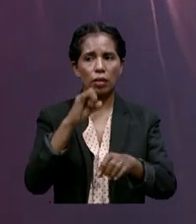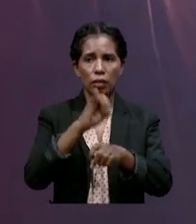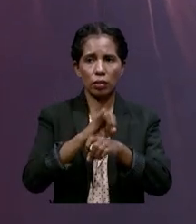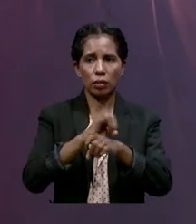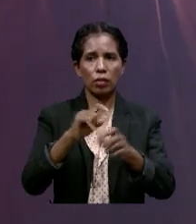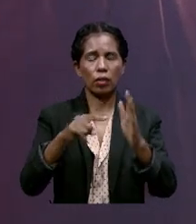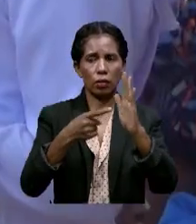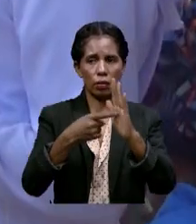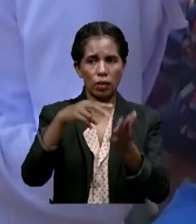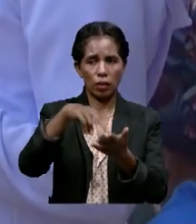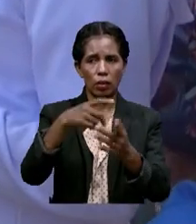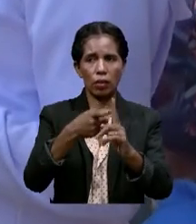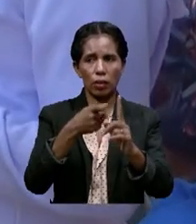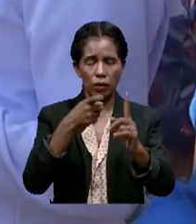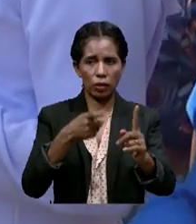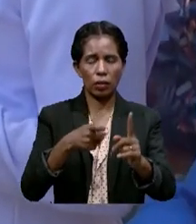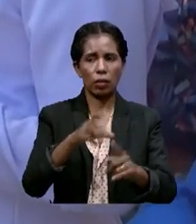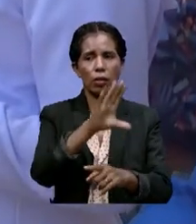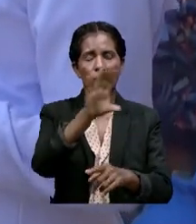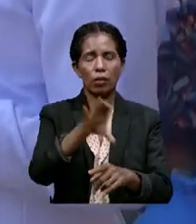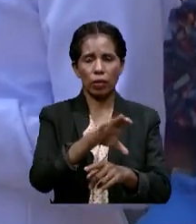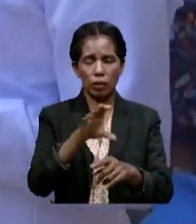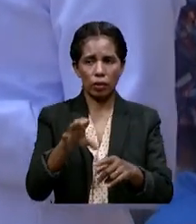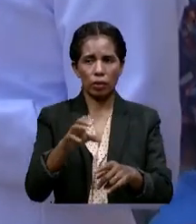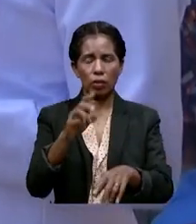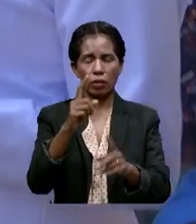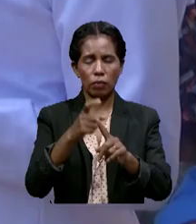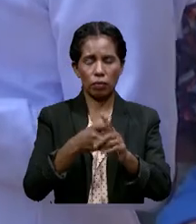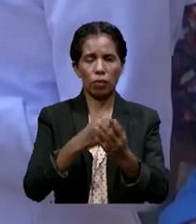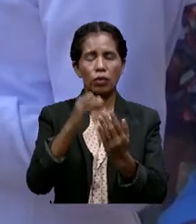Rua estabelece Rússia Concílio Neceia e a Fulan